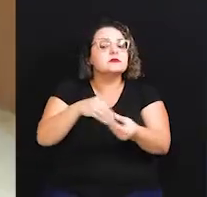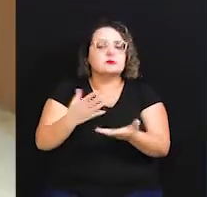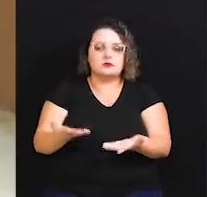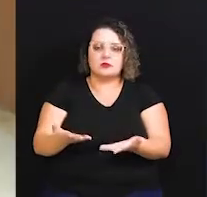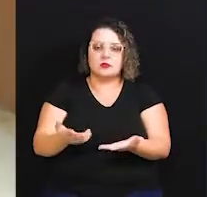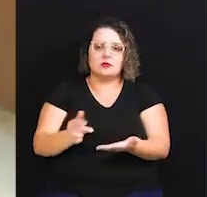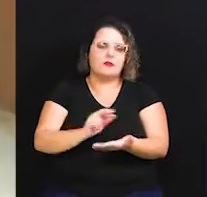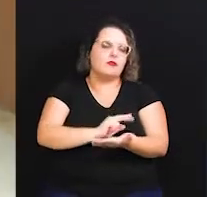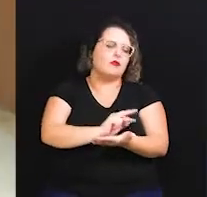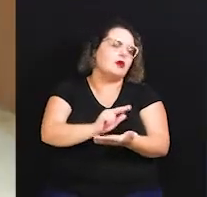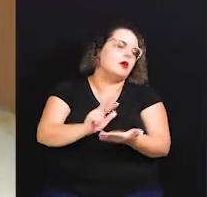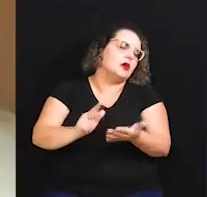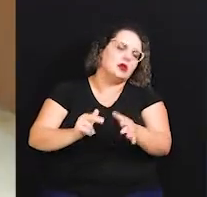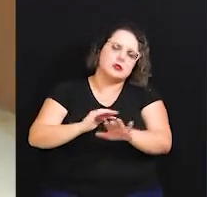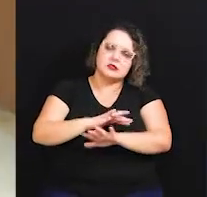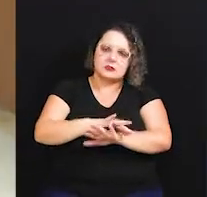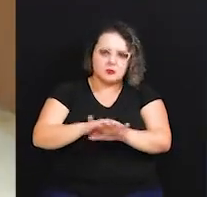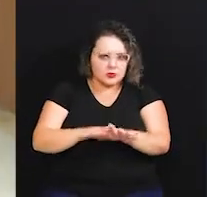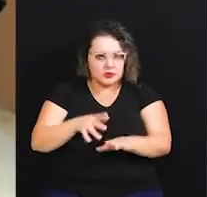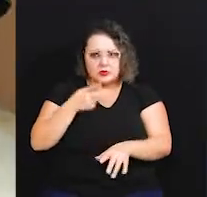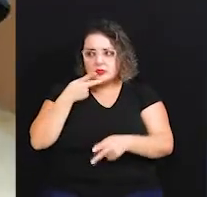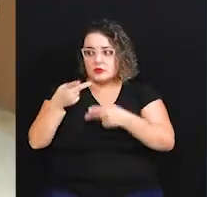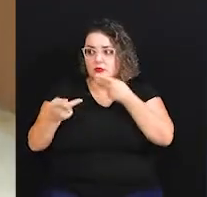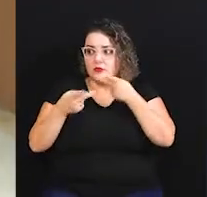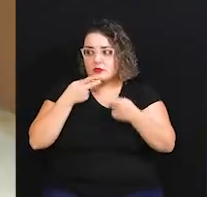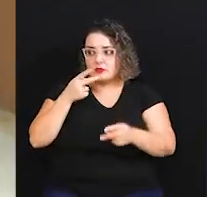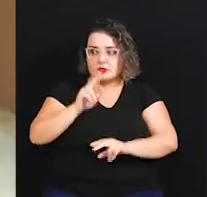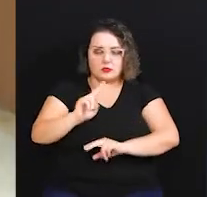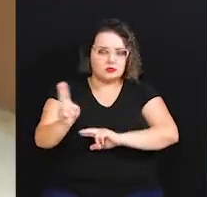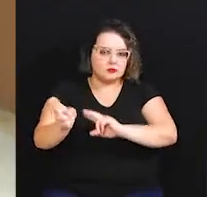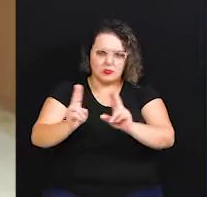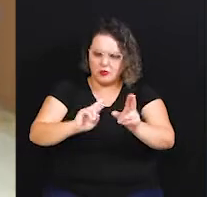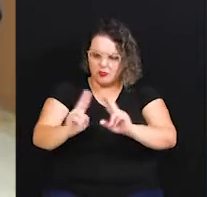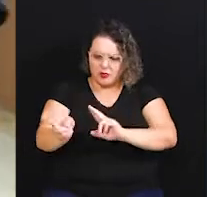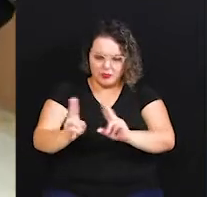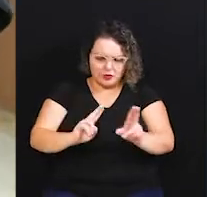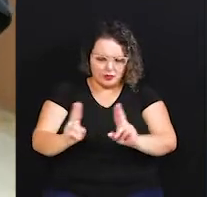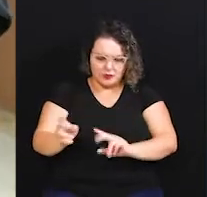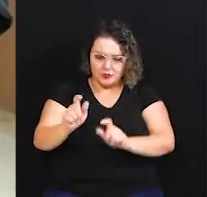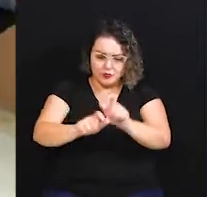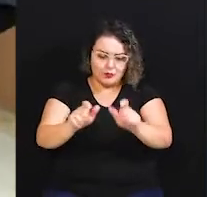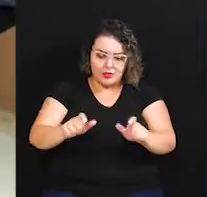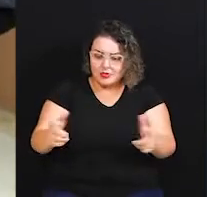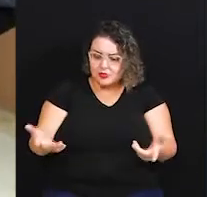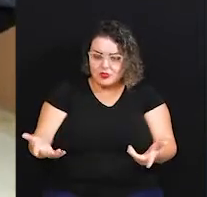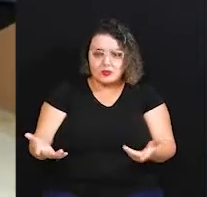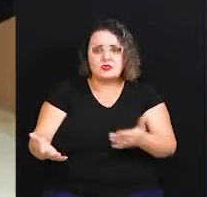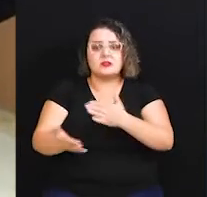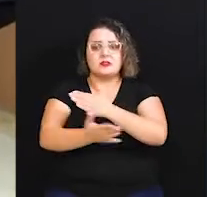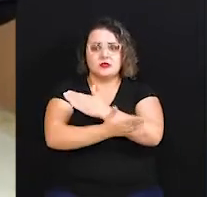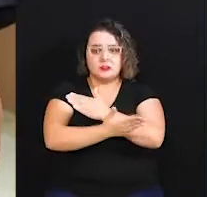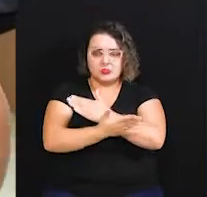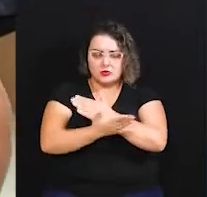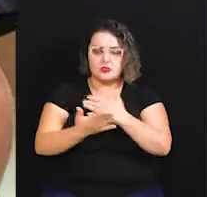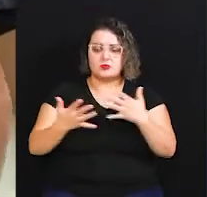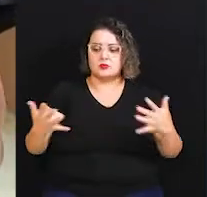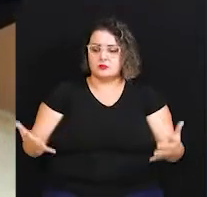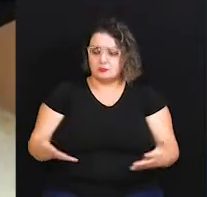Olha, muitas mãos, né? Eu falo em nome de muita gente, assim, que nos ajudou